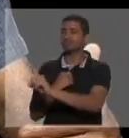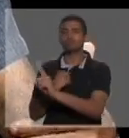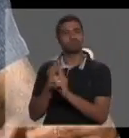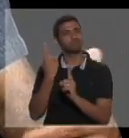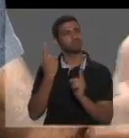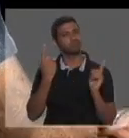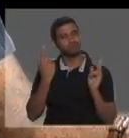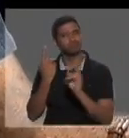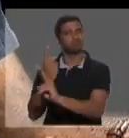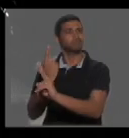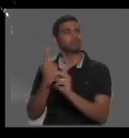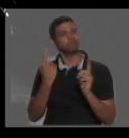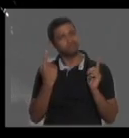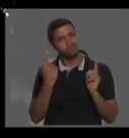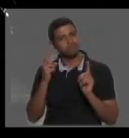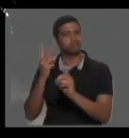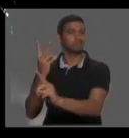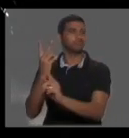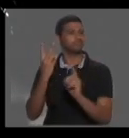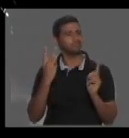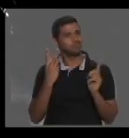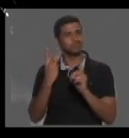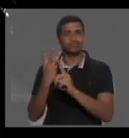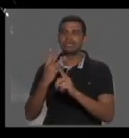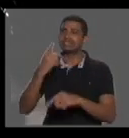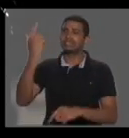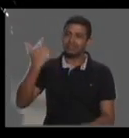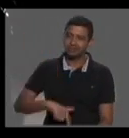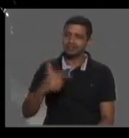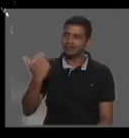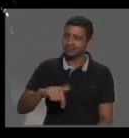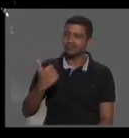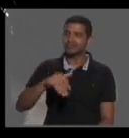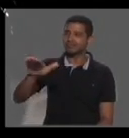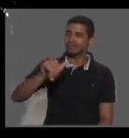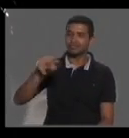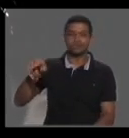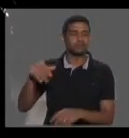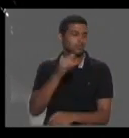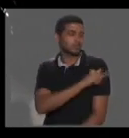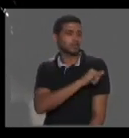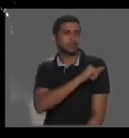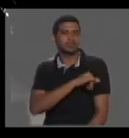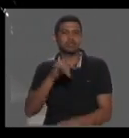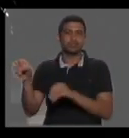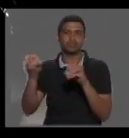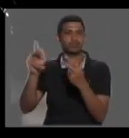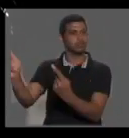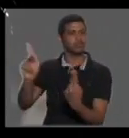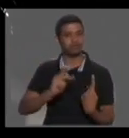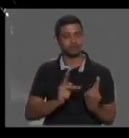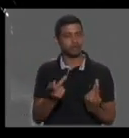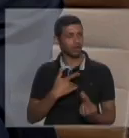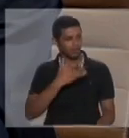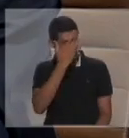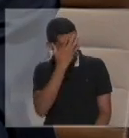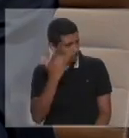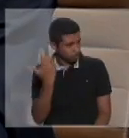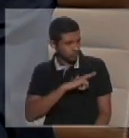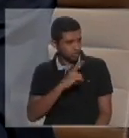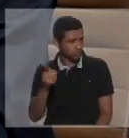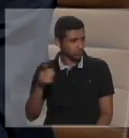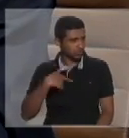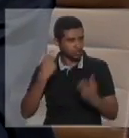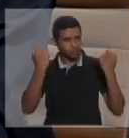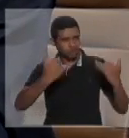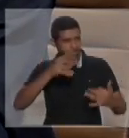uma vez, fomos duas vezes. Numa terceira vez, a gente chama ele para o Rio de Janeiro e ele vem fazer uma visita. Foi fácil convencê-lo a reviver isso